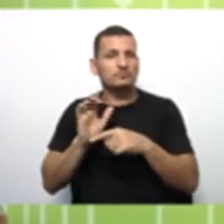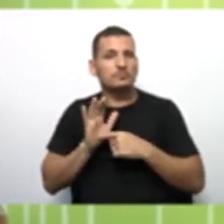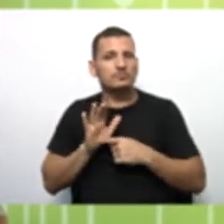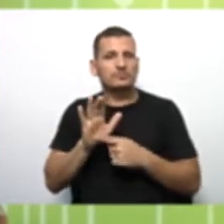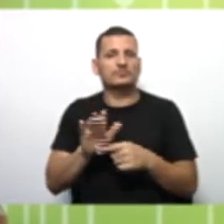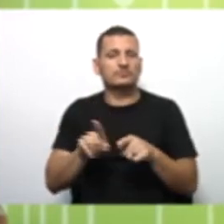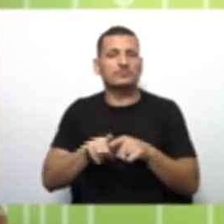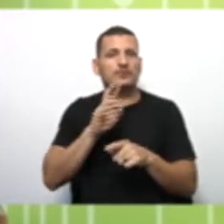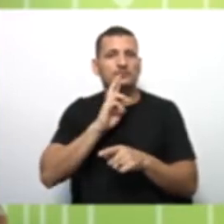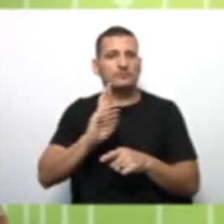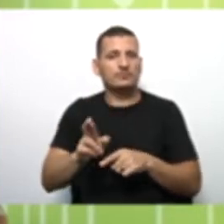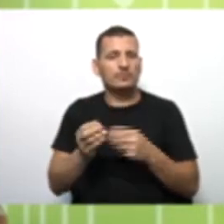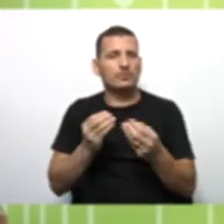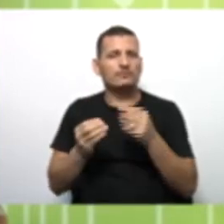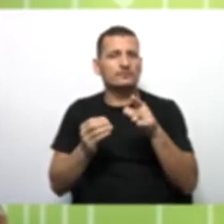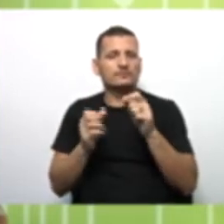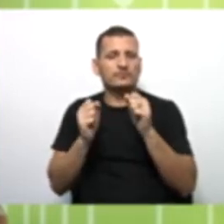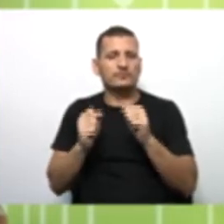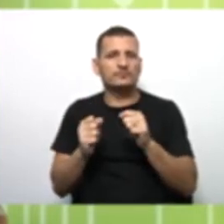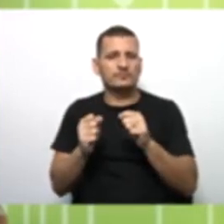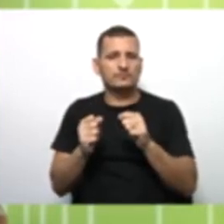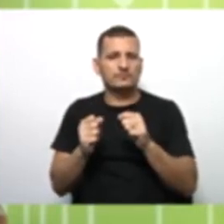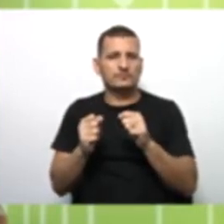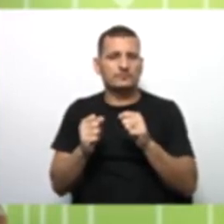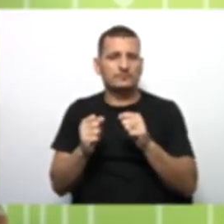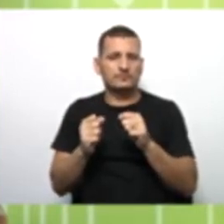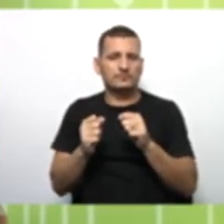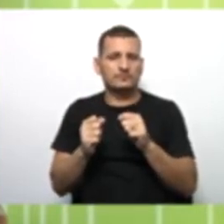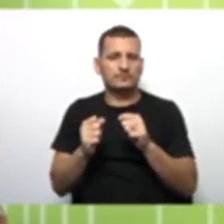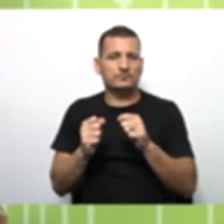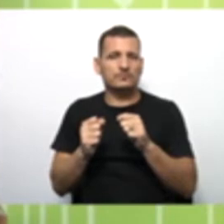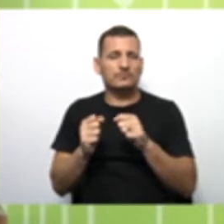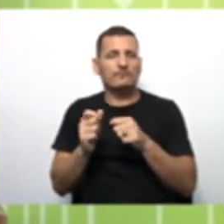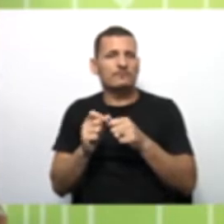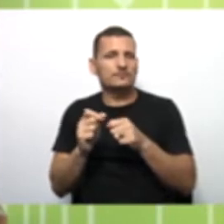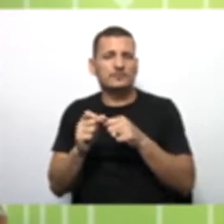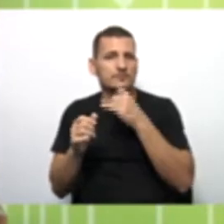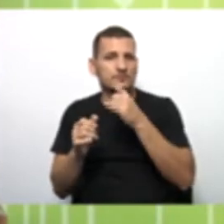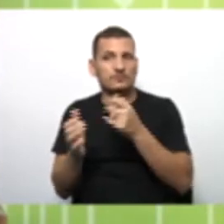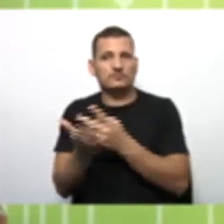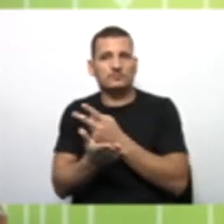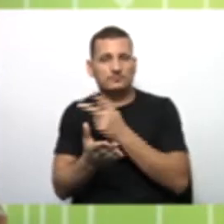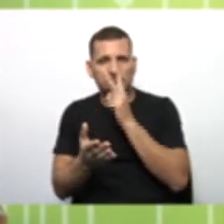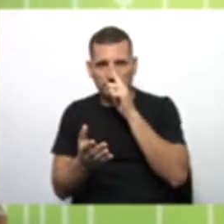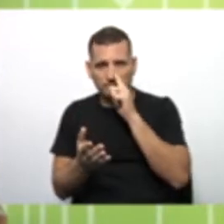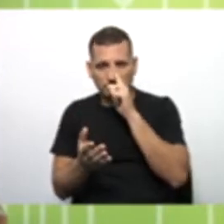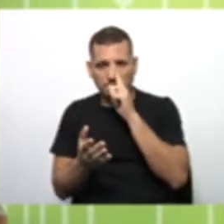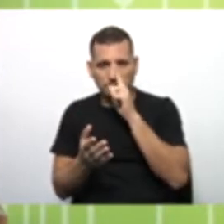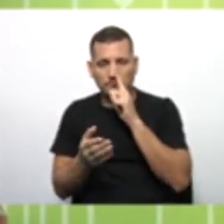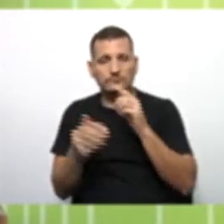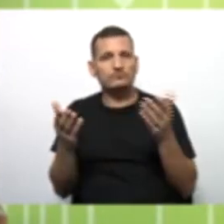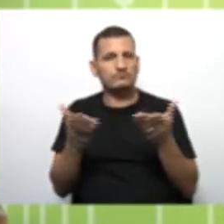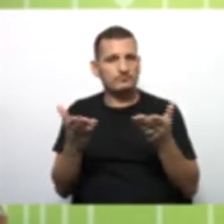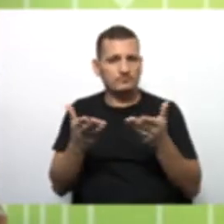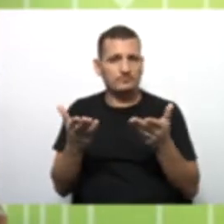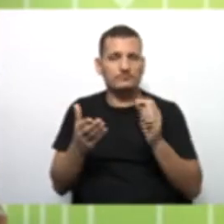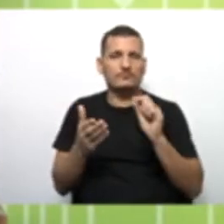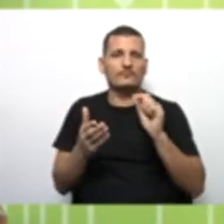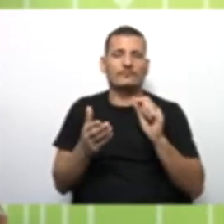que você pode estar atuando, você pode executar caso aquilo ocorra. Então, assim, hoje, graças ao avanço